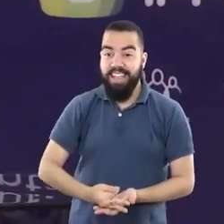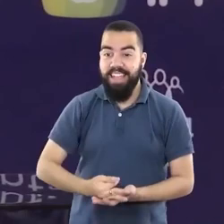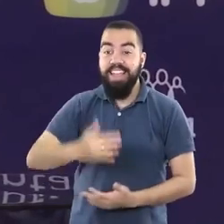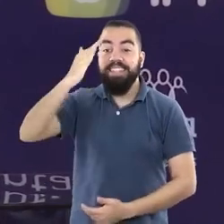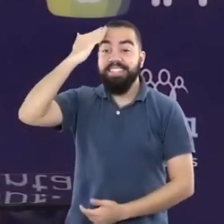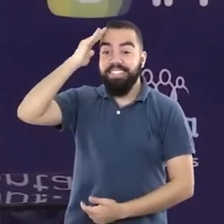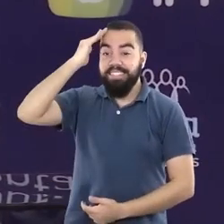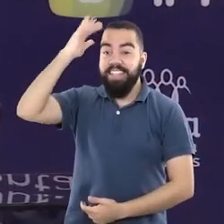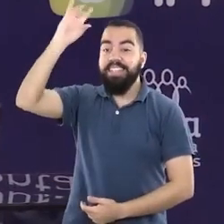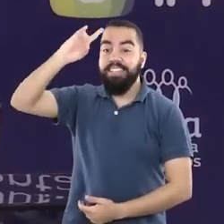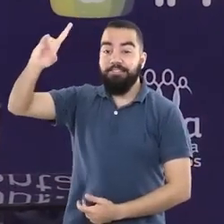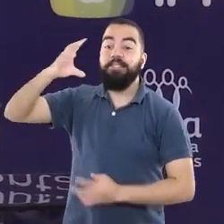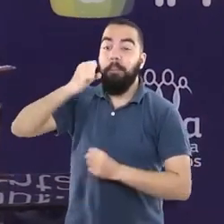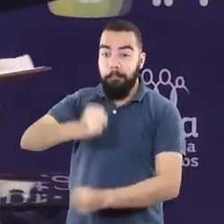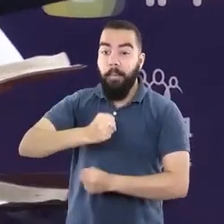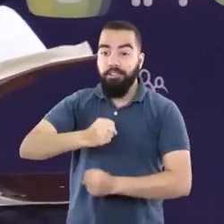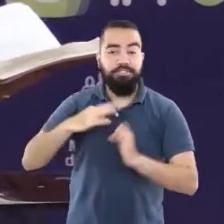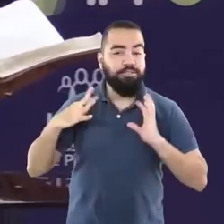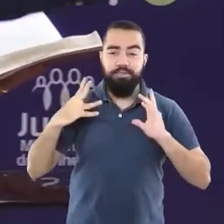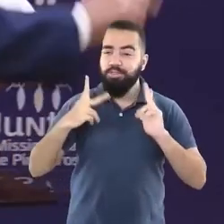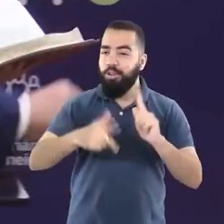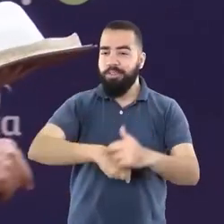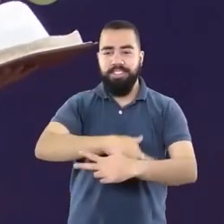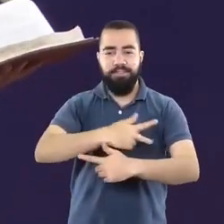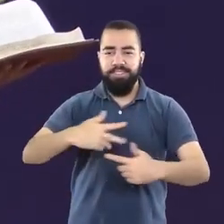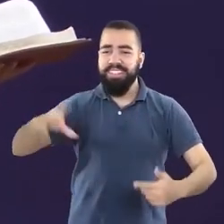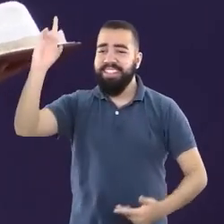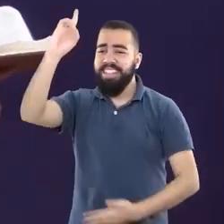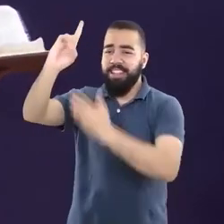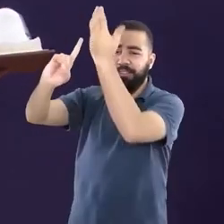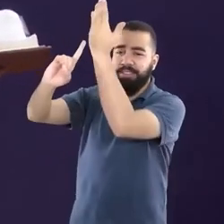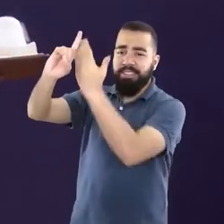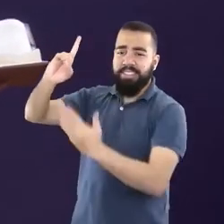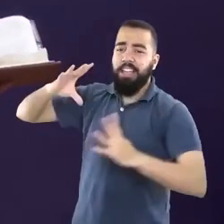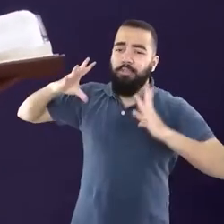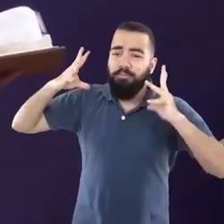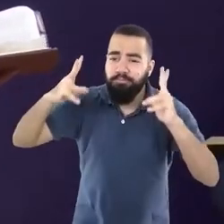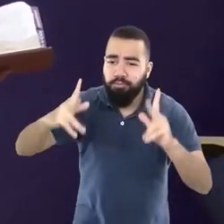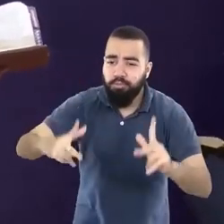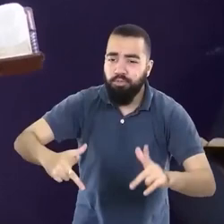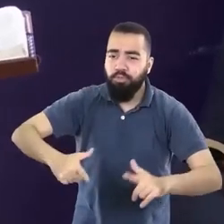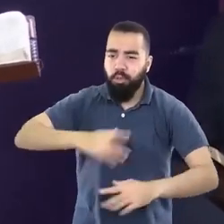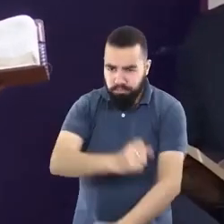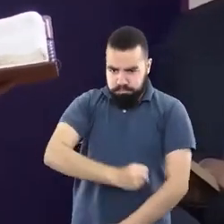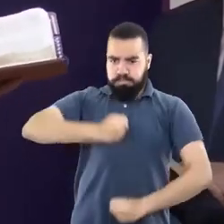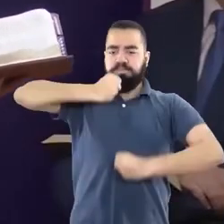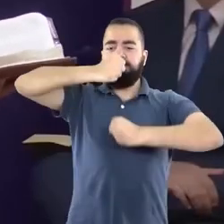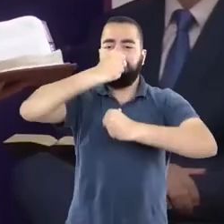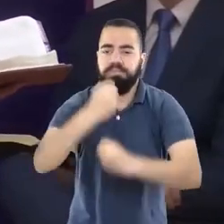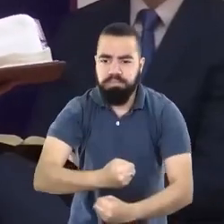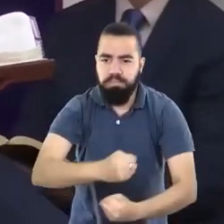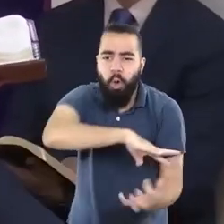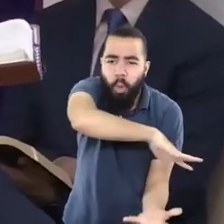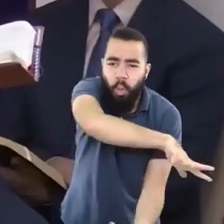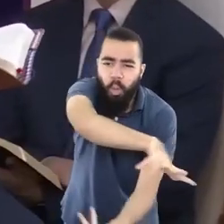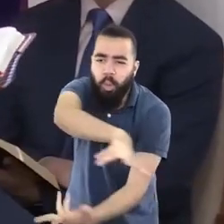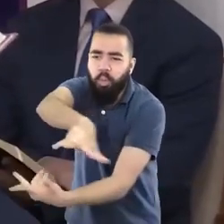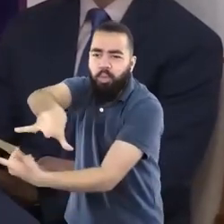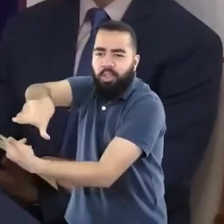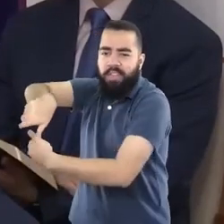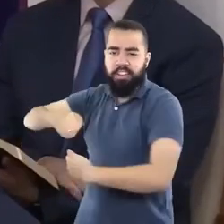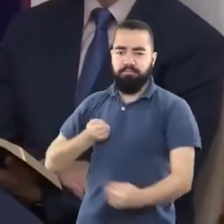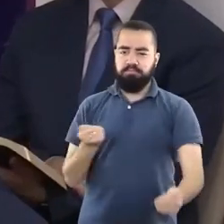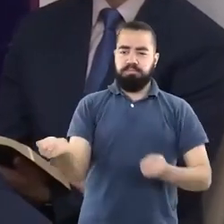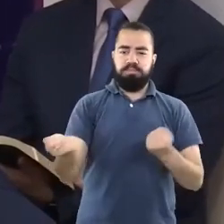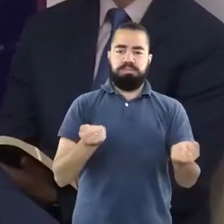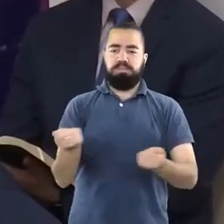tudo podes. O seu Deus é o Todo-Poderoso Deus. O seu Deus controla o universo. O seu Deus dirige as estações do